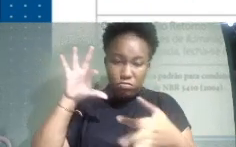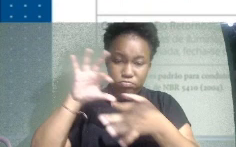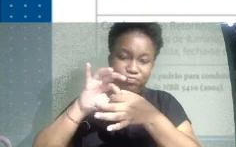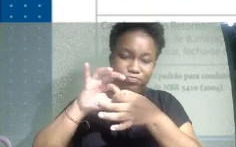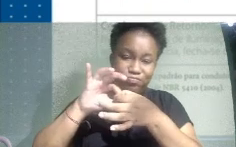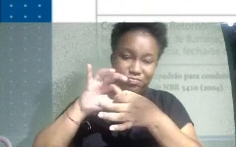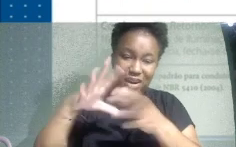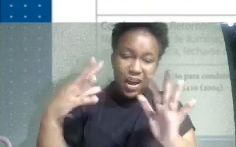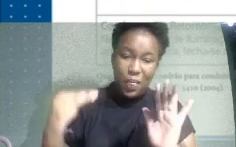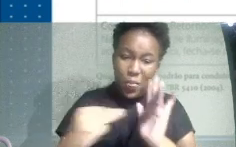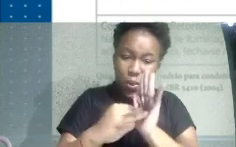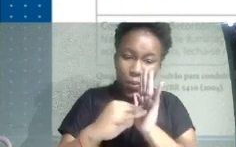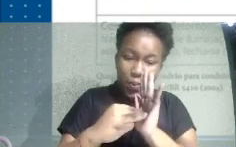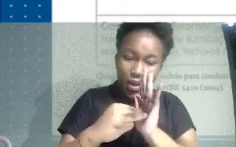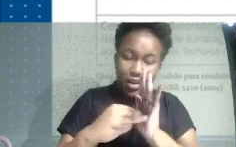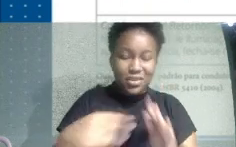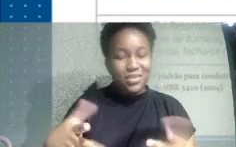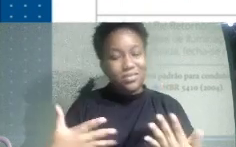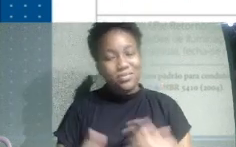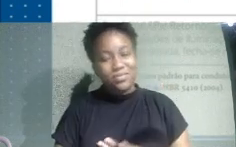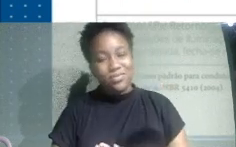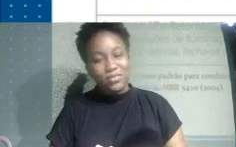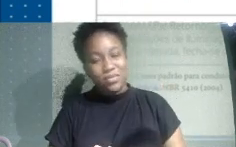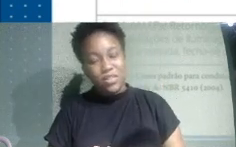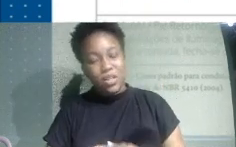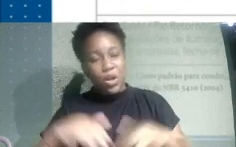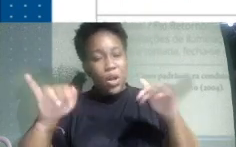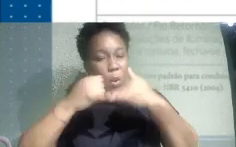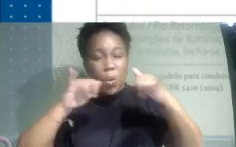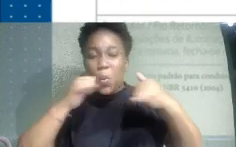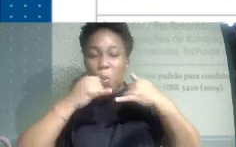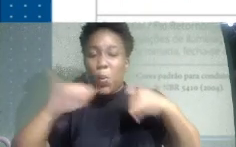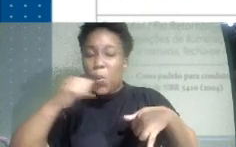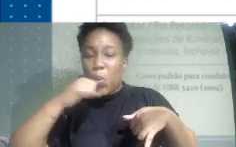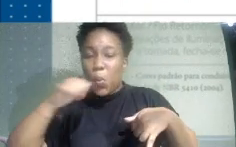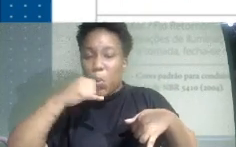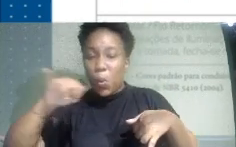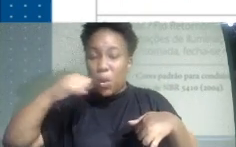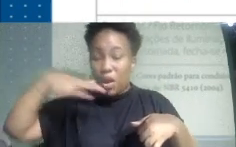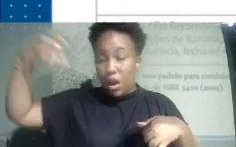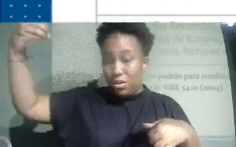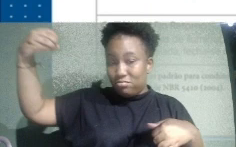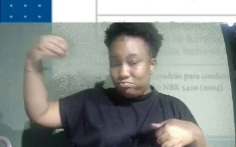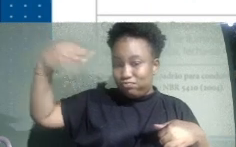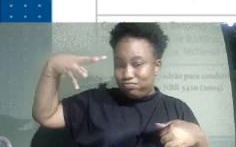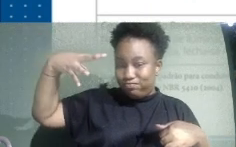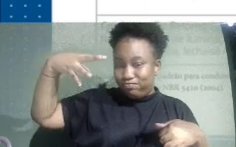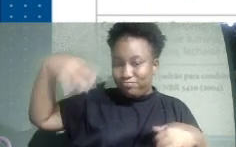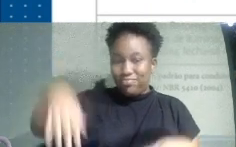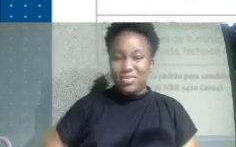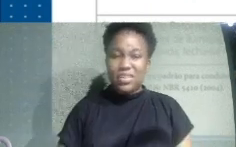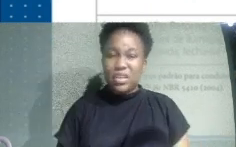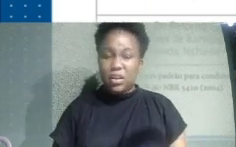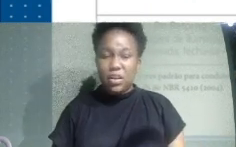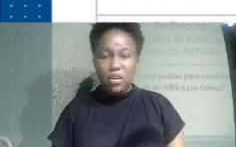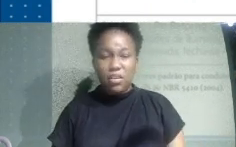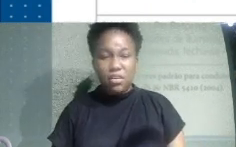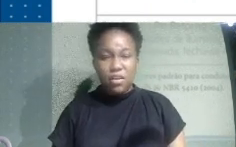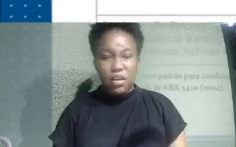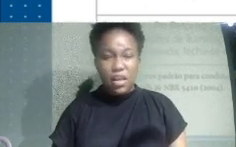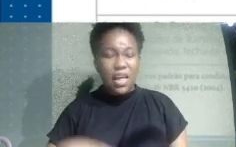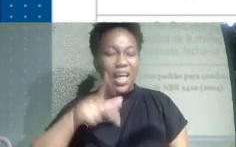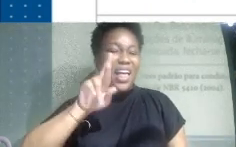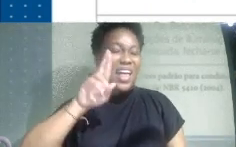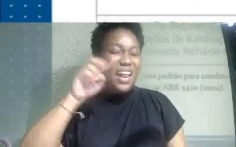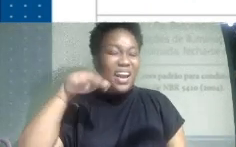tomada. Ao adicionar a tomada, fecha-se o circuito e a lâmpada acende. Beleza. Aí você vai falar assim para mim, Renan,